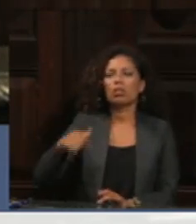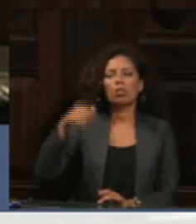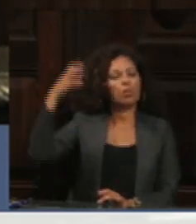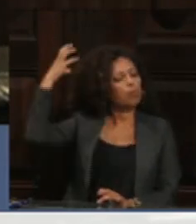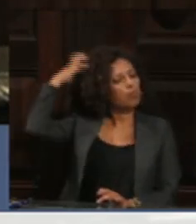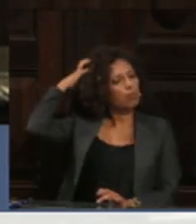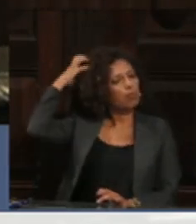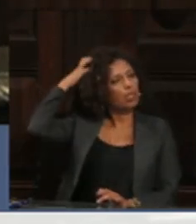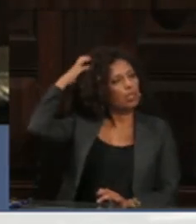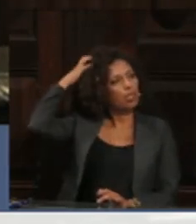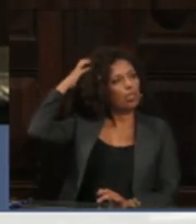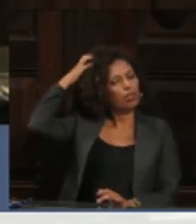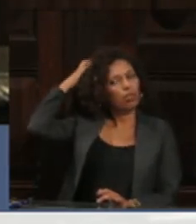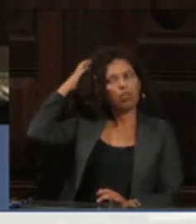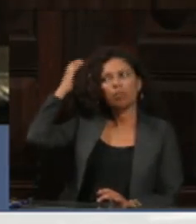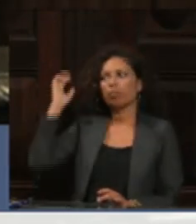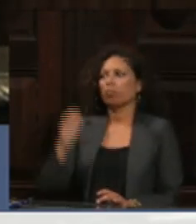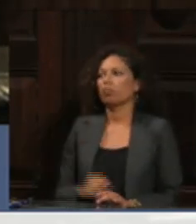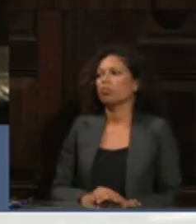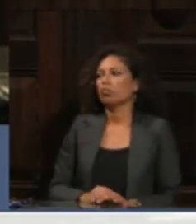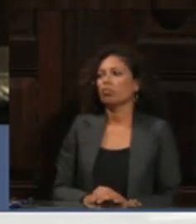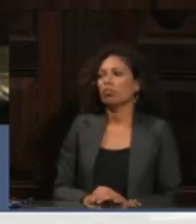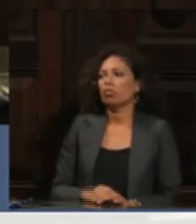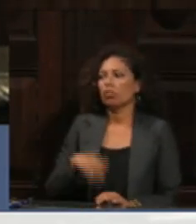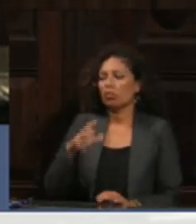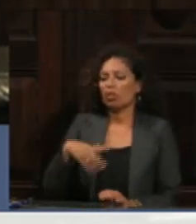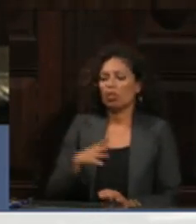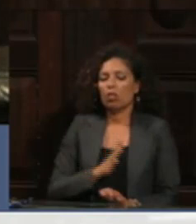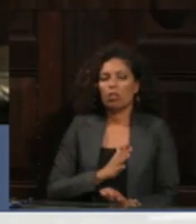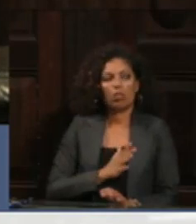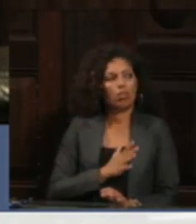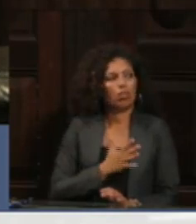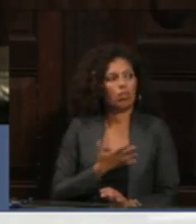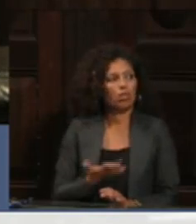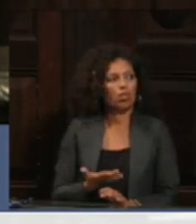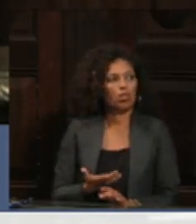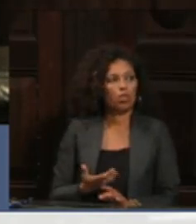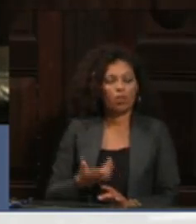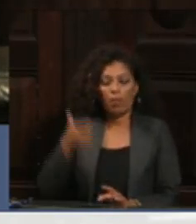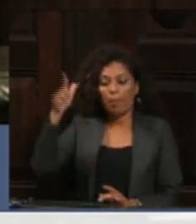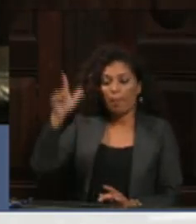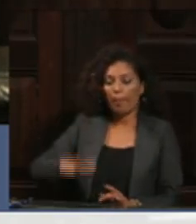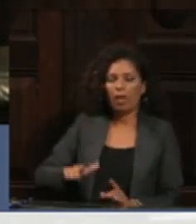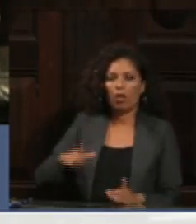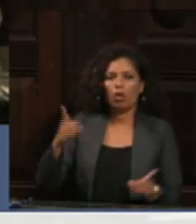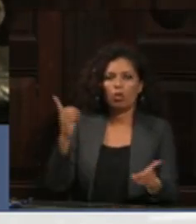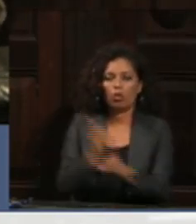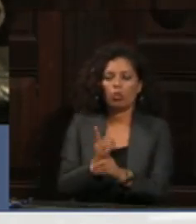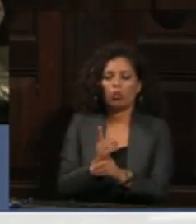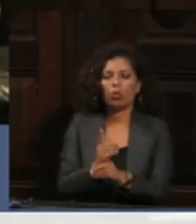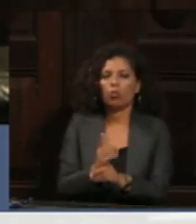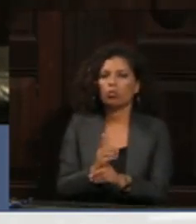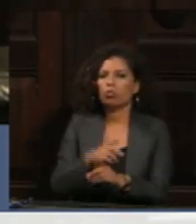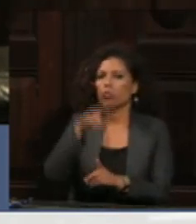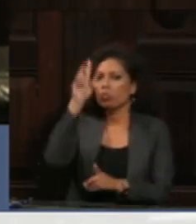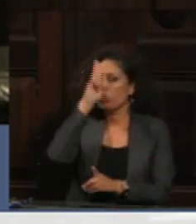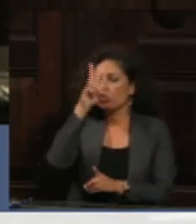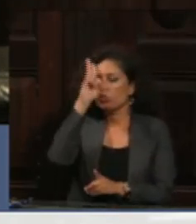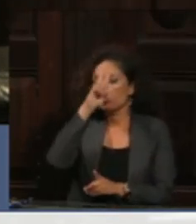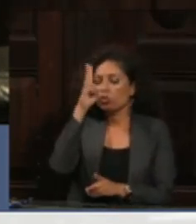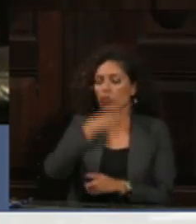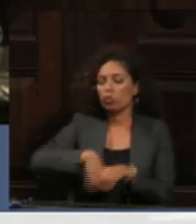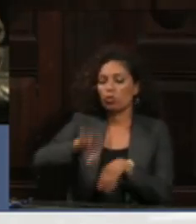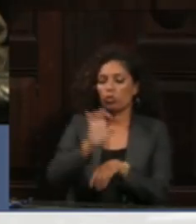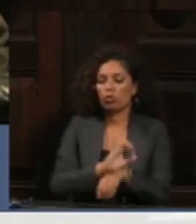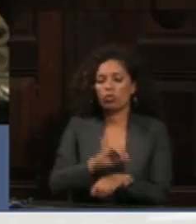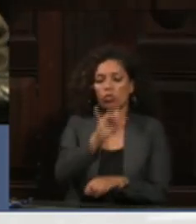Franco. Foi a maior apreensão de fuzis na história do Rio de Janeiro. Veja, o estado do Rio de Janeiro, e